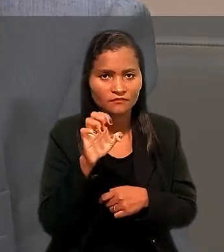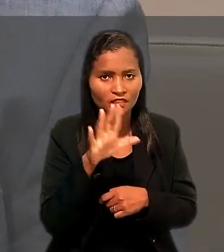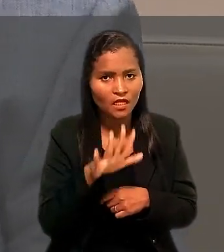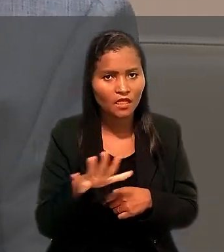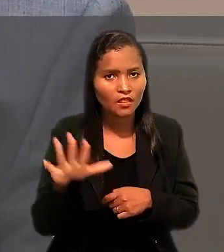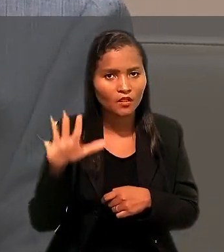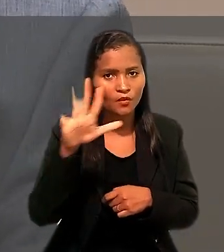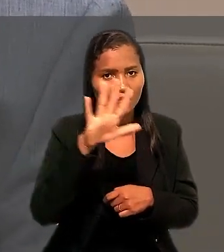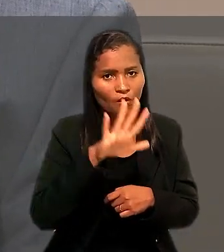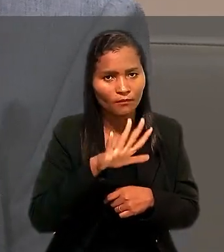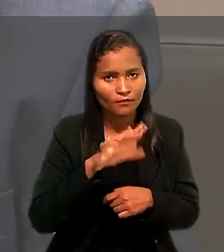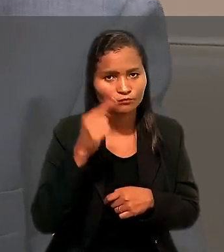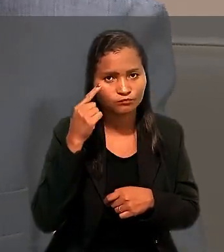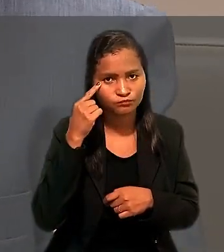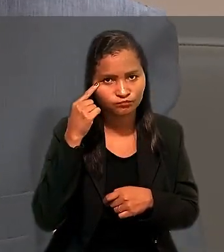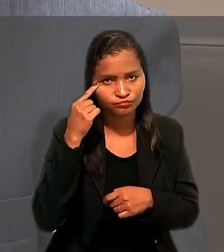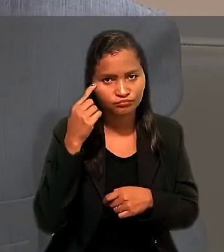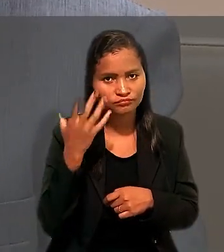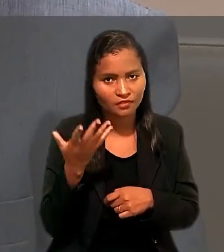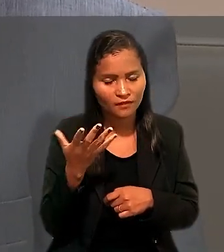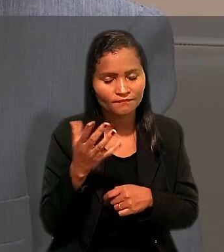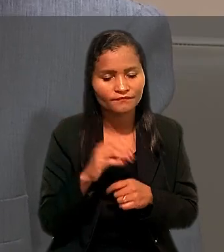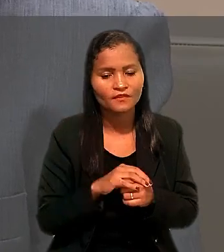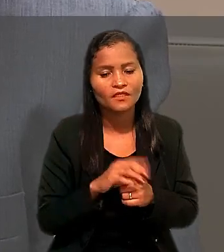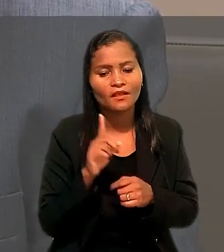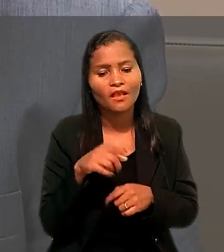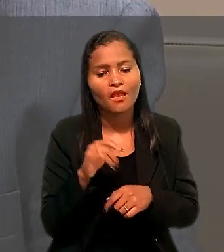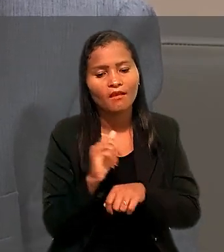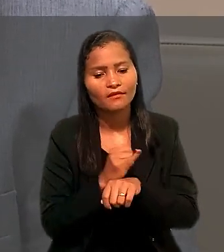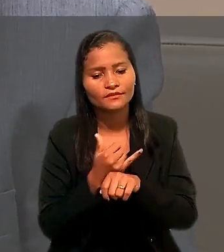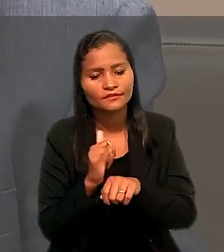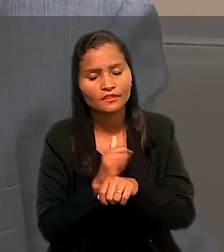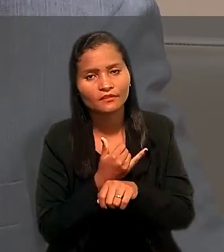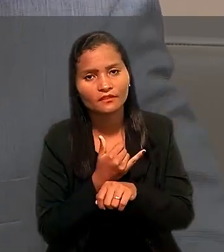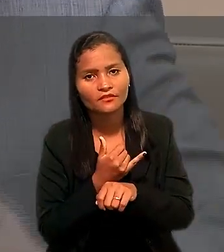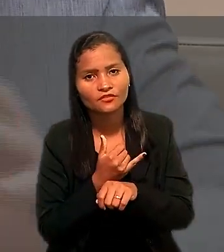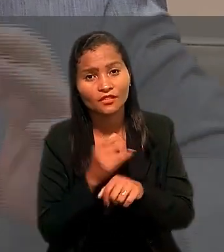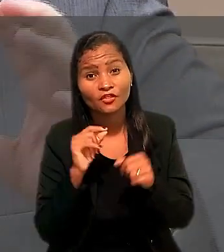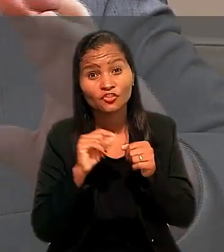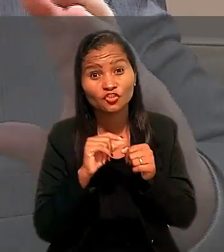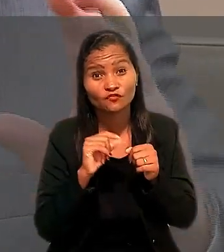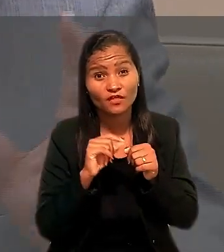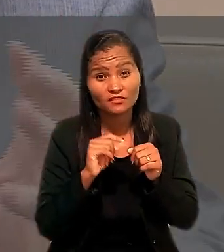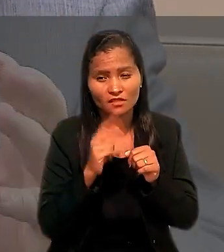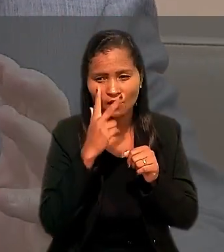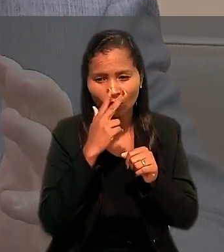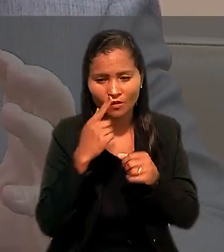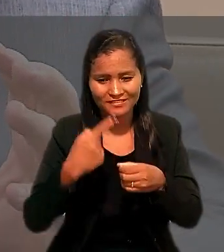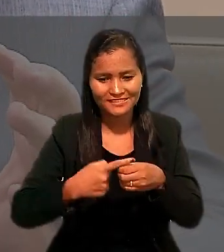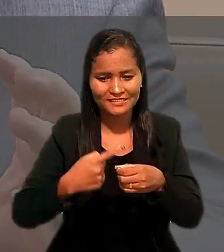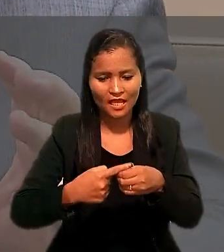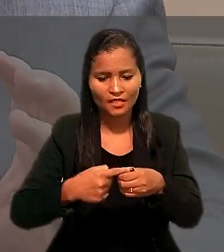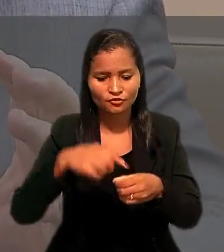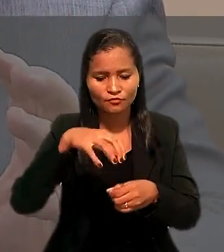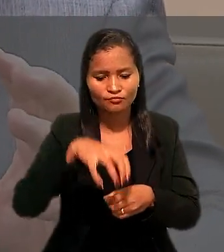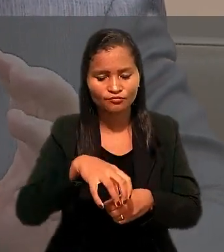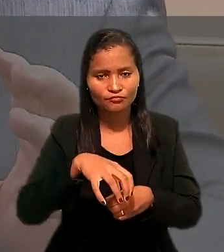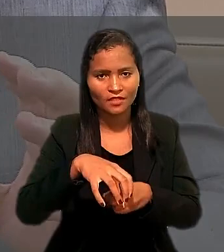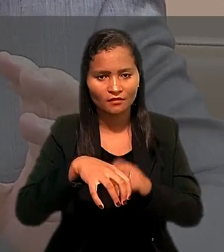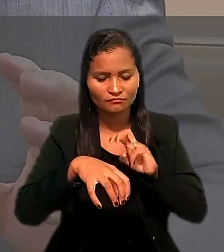ali na Europa Oriental, né? Que é a estratégia de fazer o cerco da